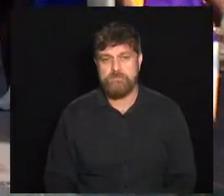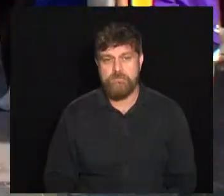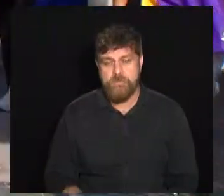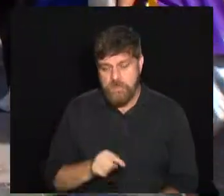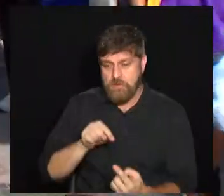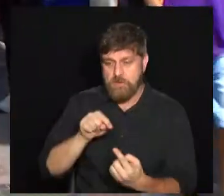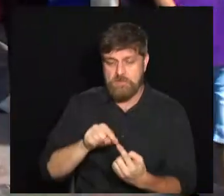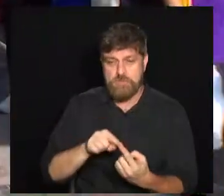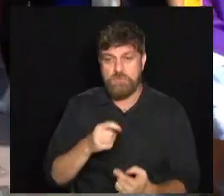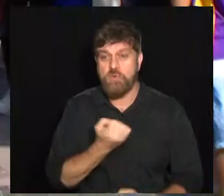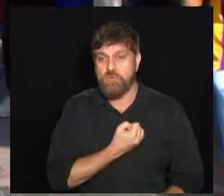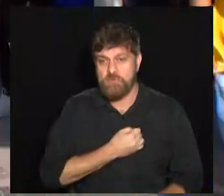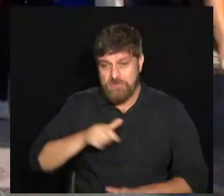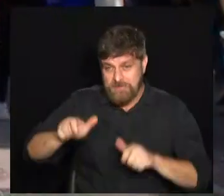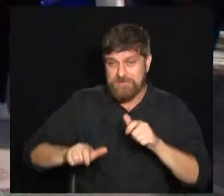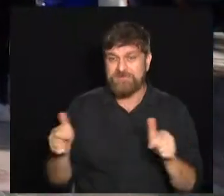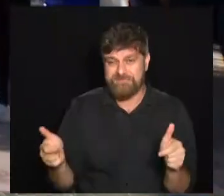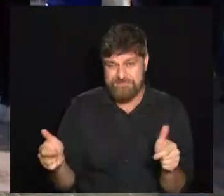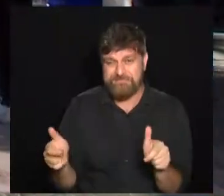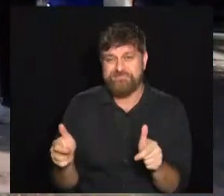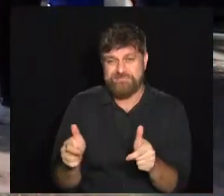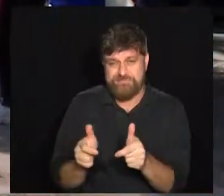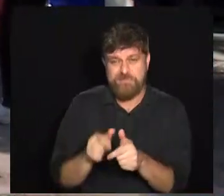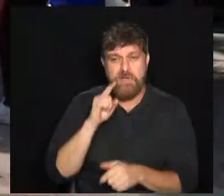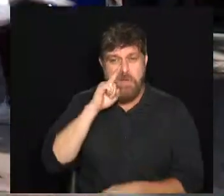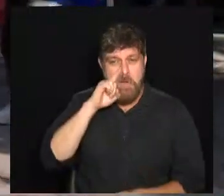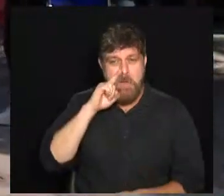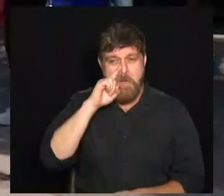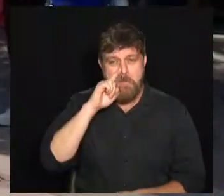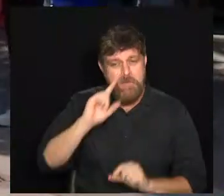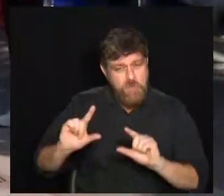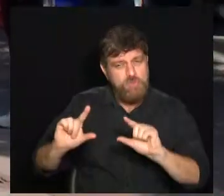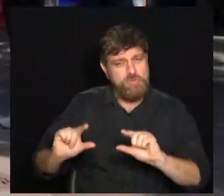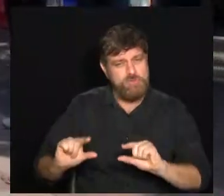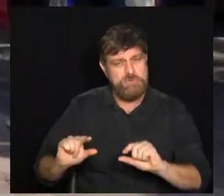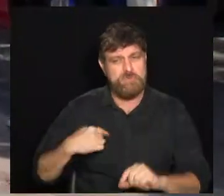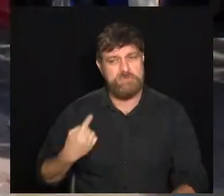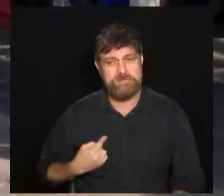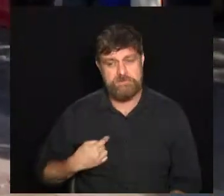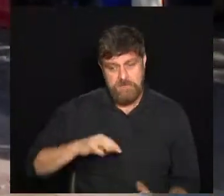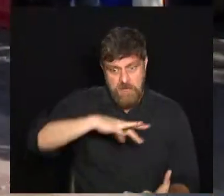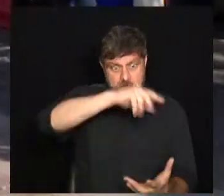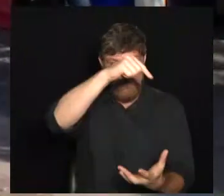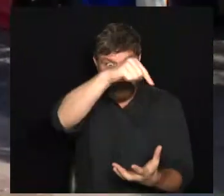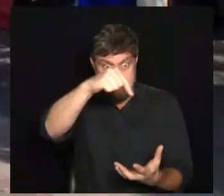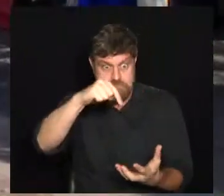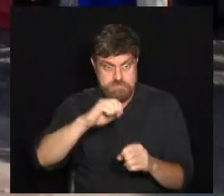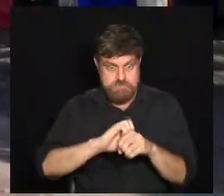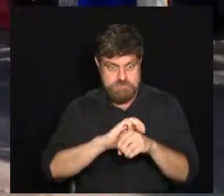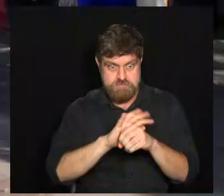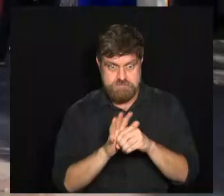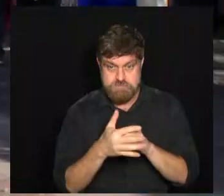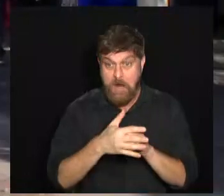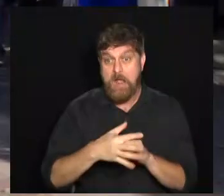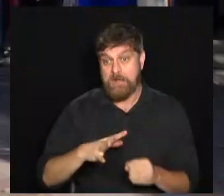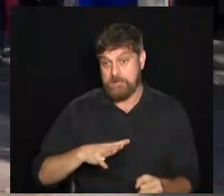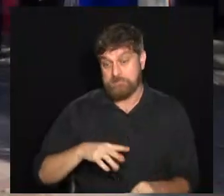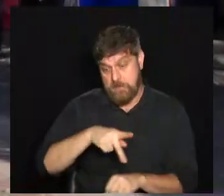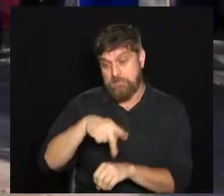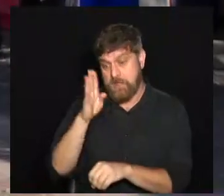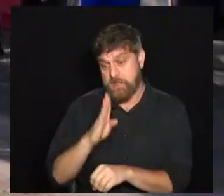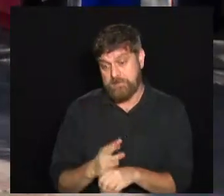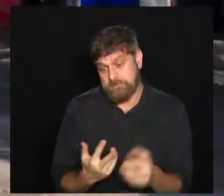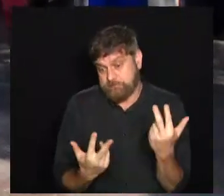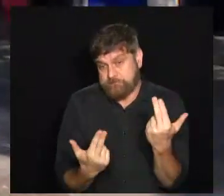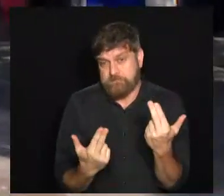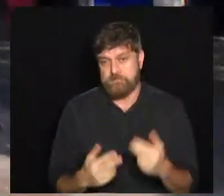aí diminuir o tamanho do risco que a gente possa ter dessa pandemia que está se estabelecendo também aqui no nosso país. Já houve